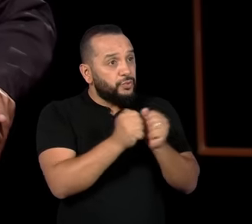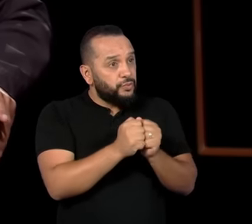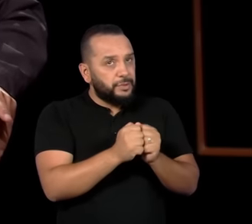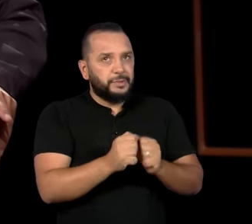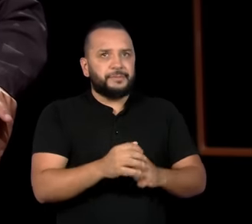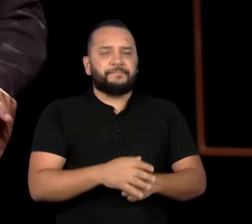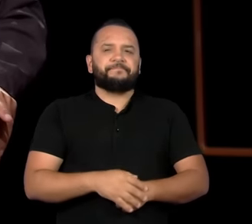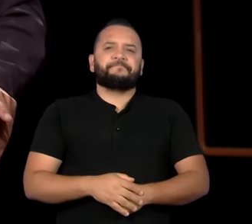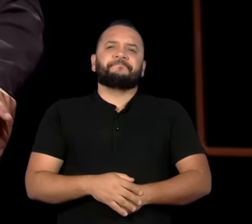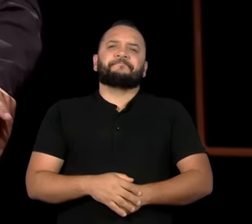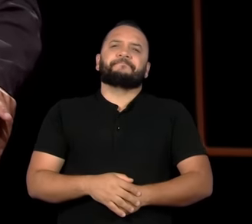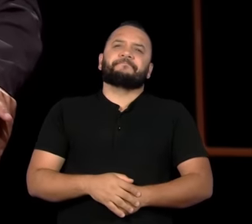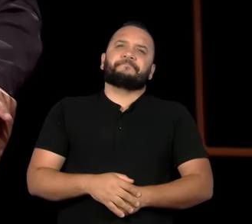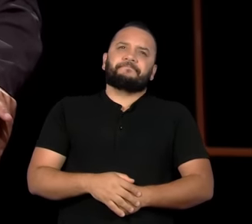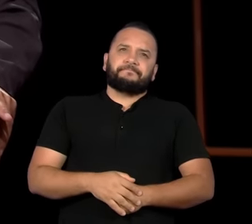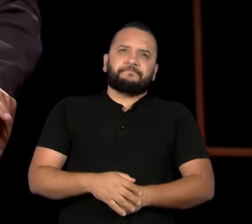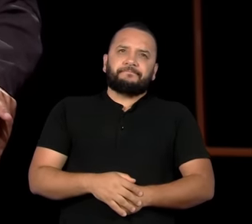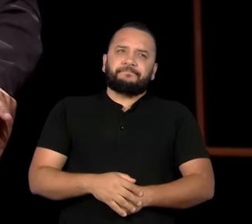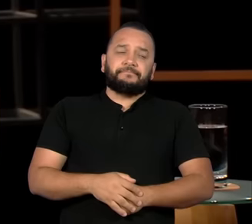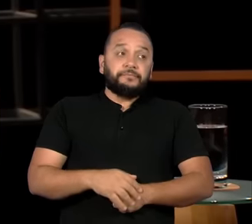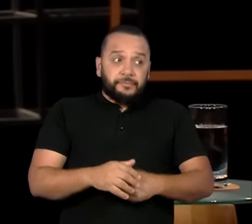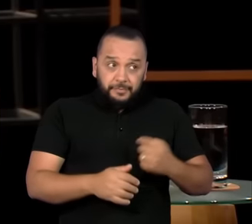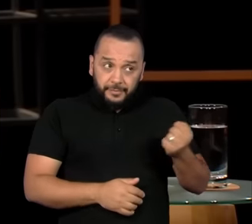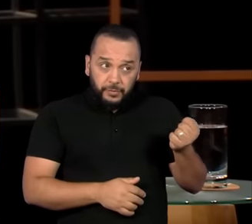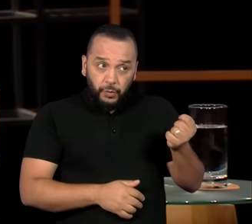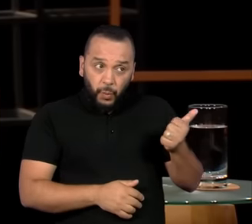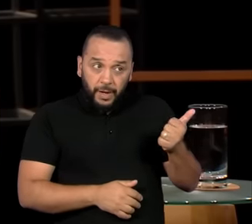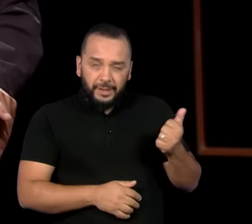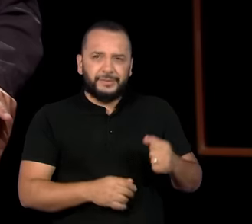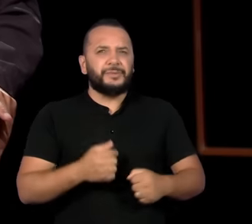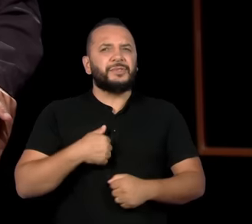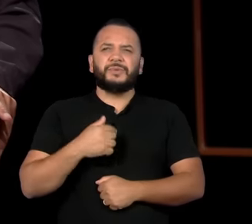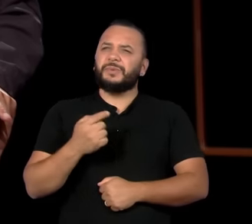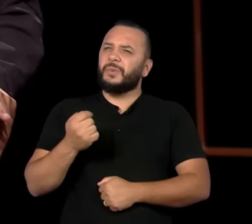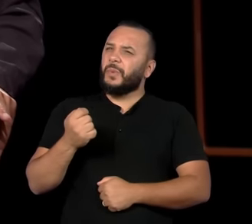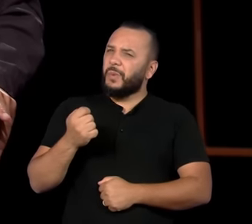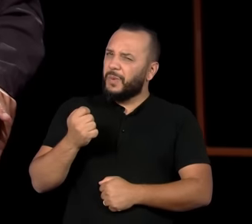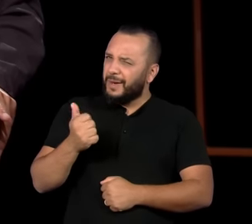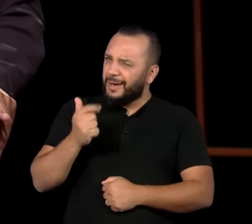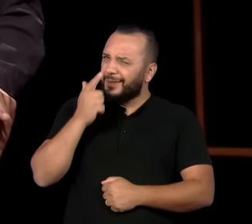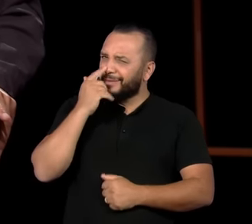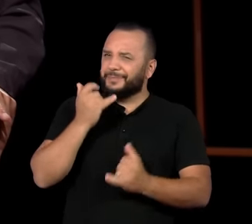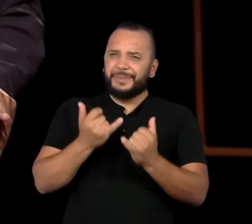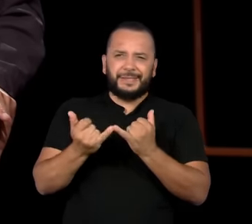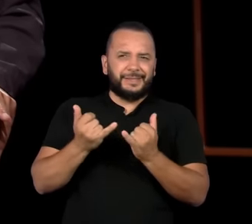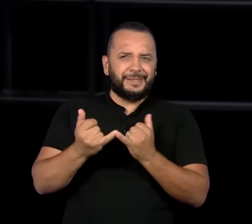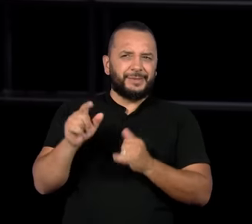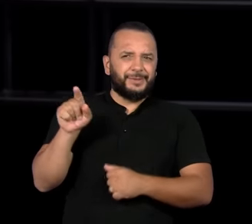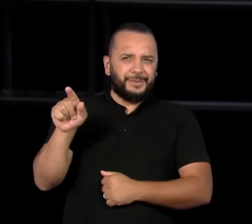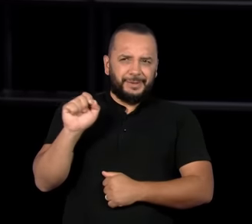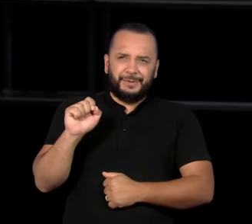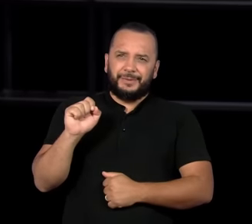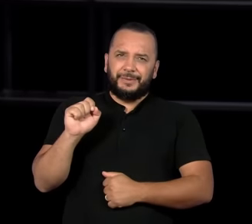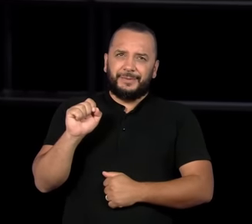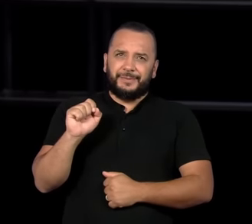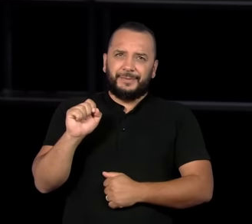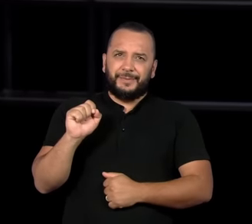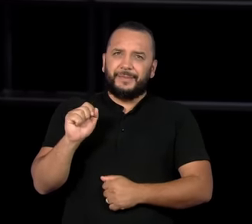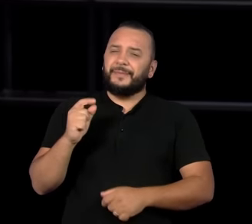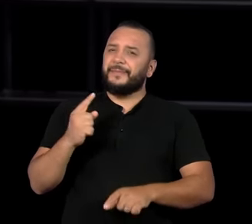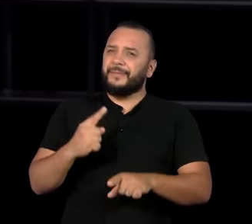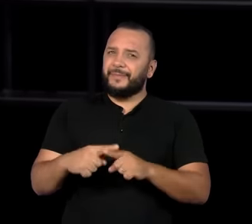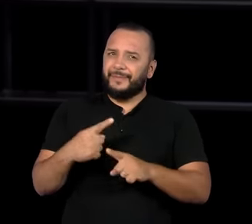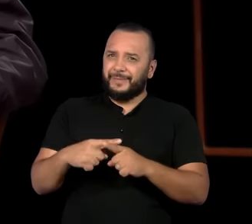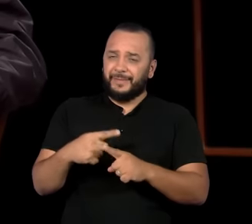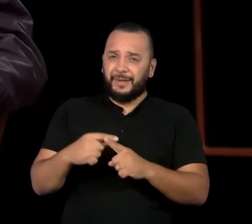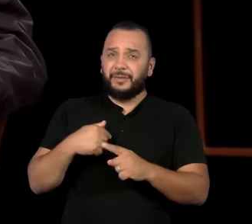Olha... Ou quase. Quase. Eu acho que foi quase uma coisa parecida com isso, porque eu, na época, tinha